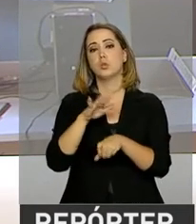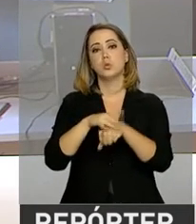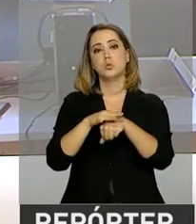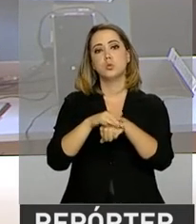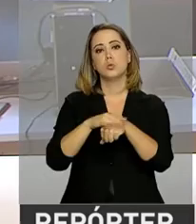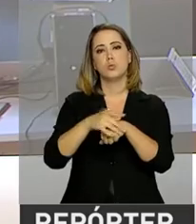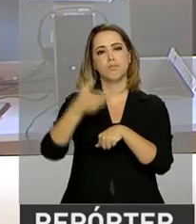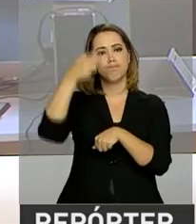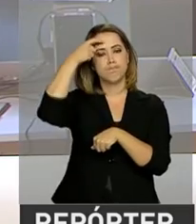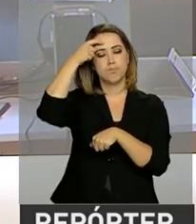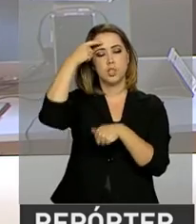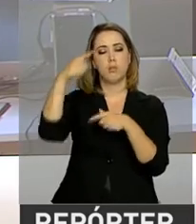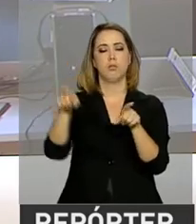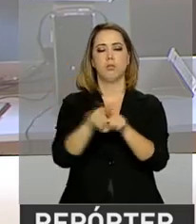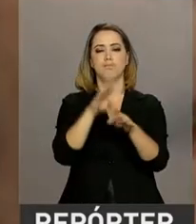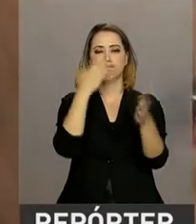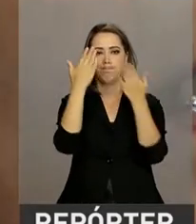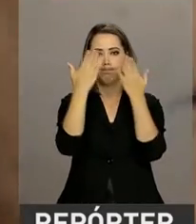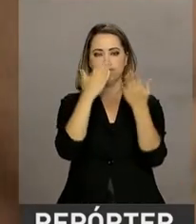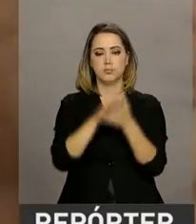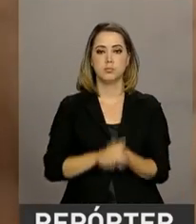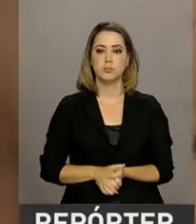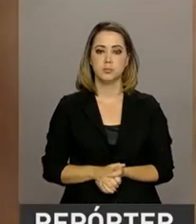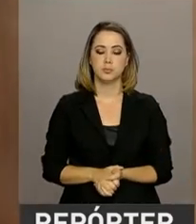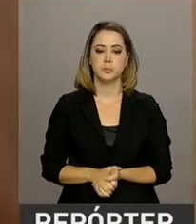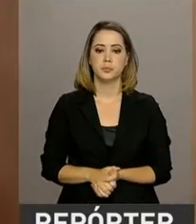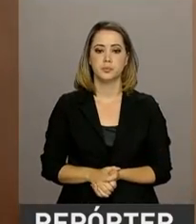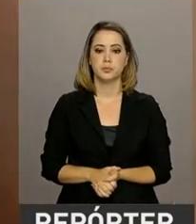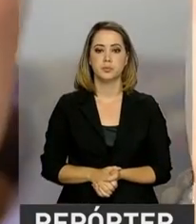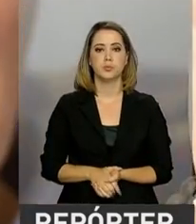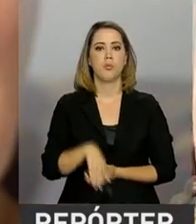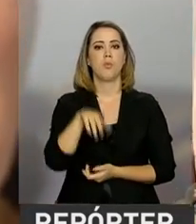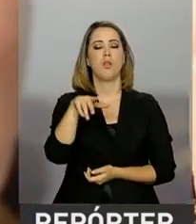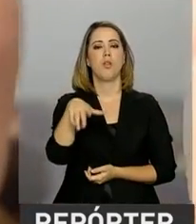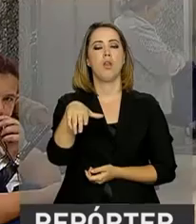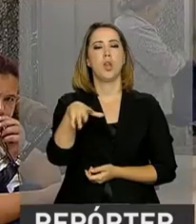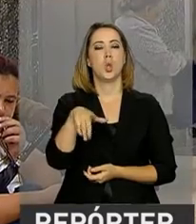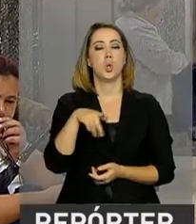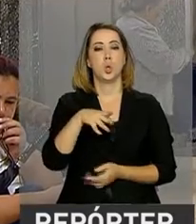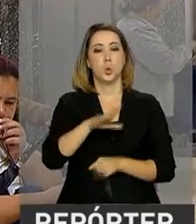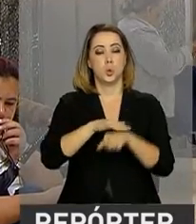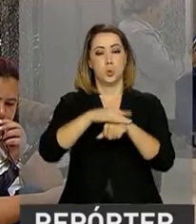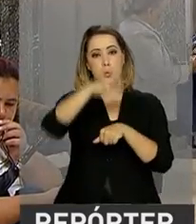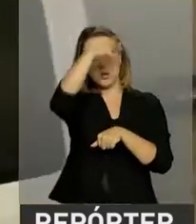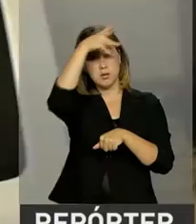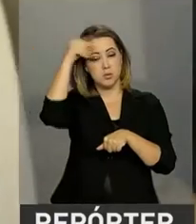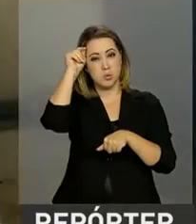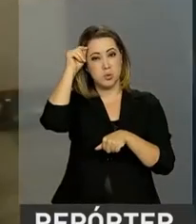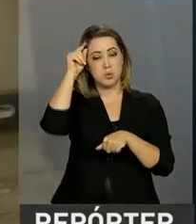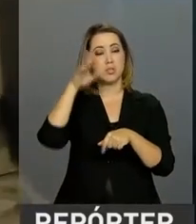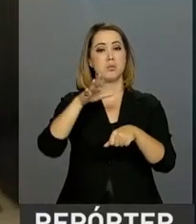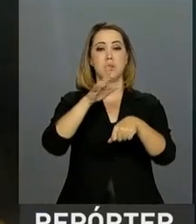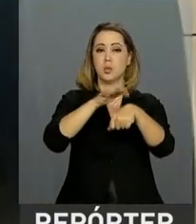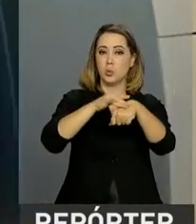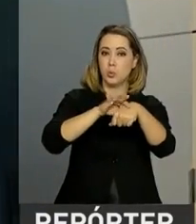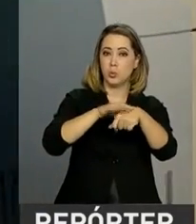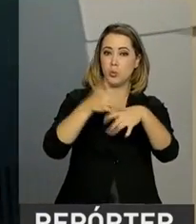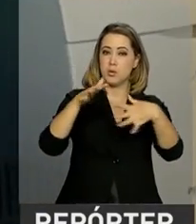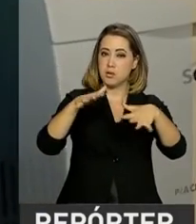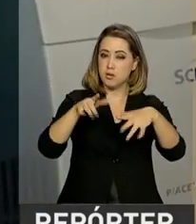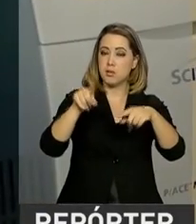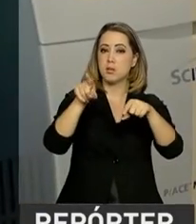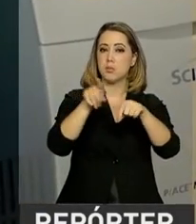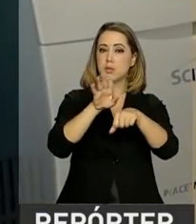e psiquiátricas alzheimer parkinson depressão doenças que têm em comum